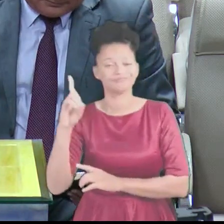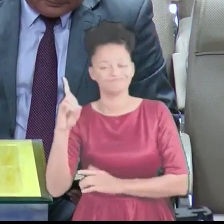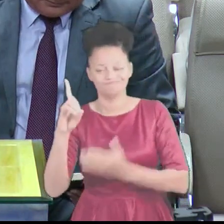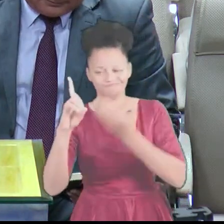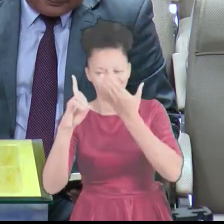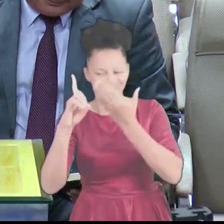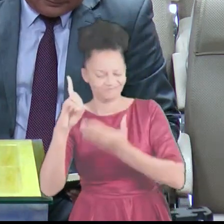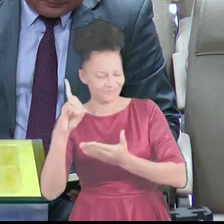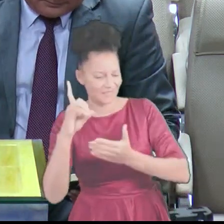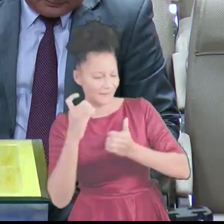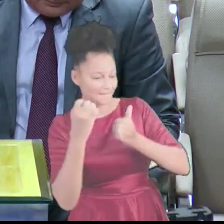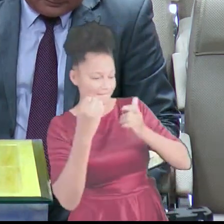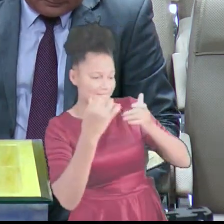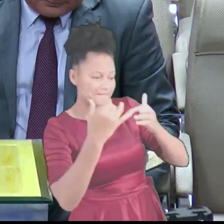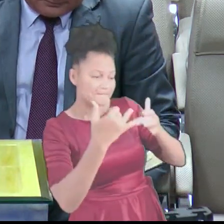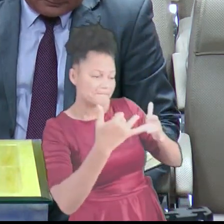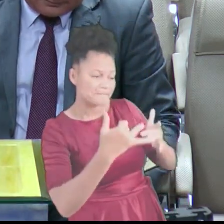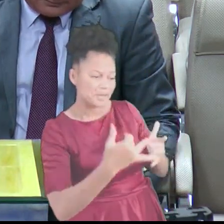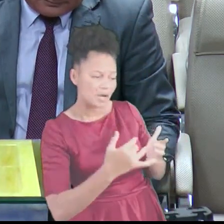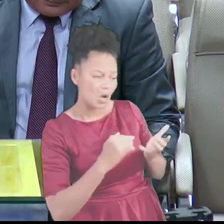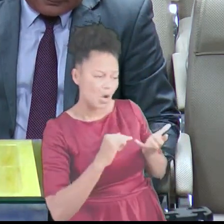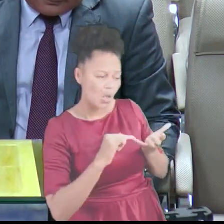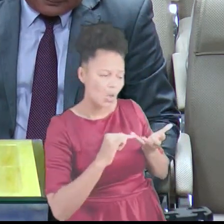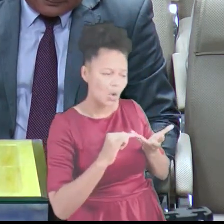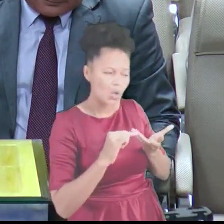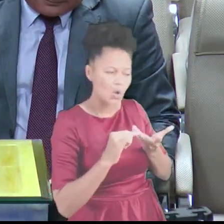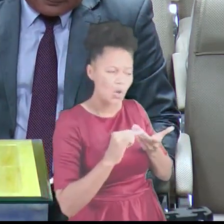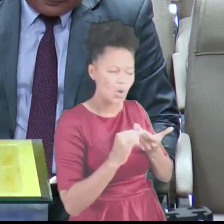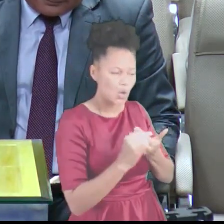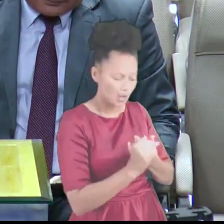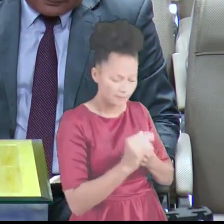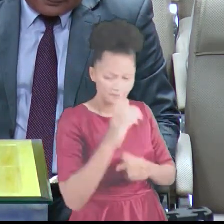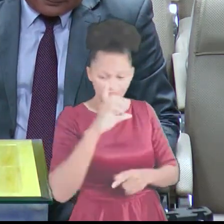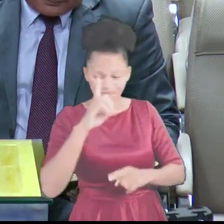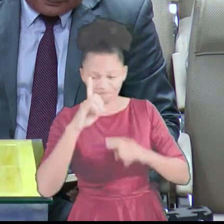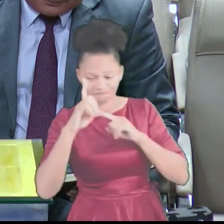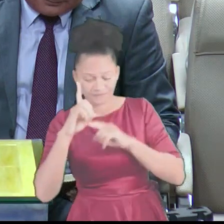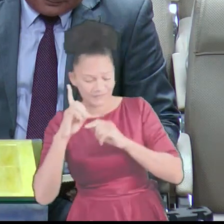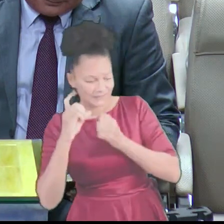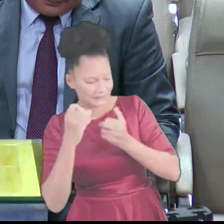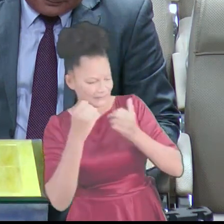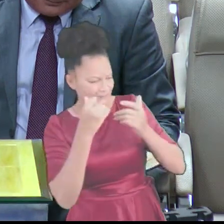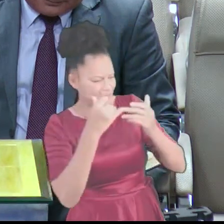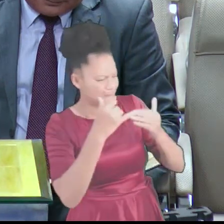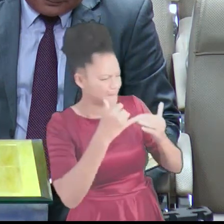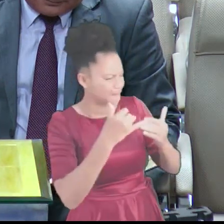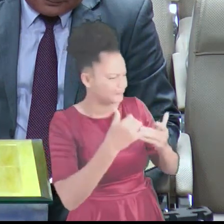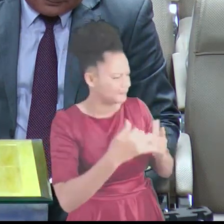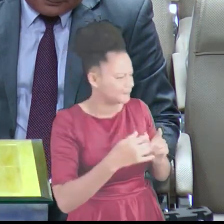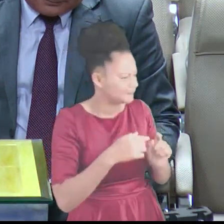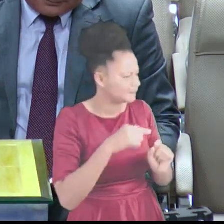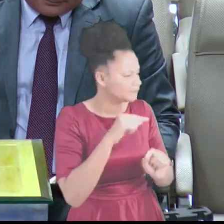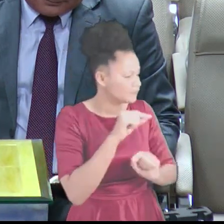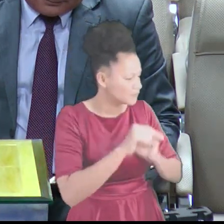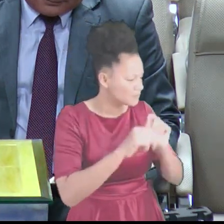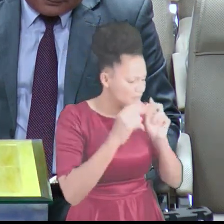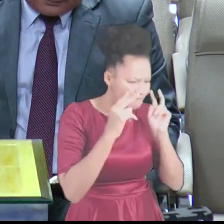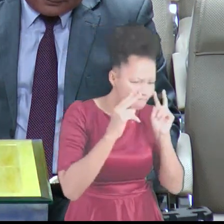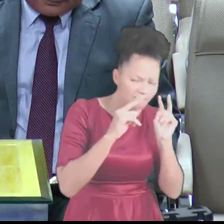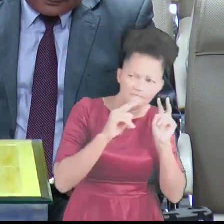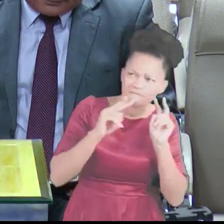ele explica ao profeta, ele explica a este homem o que ele está